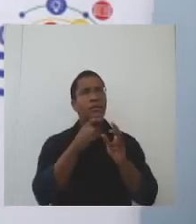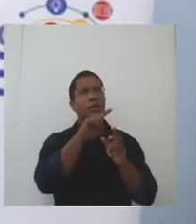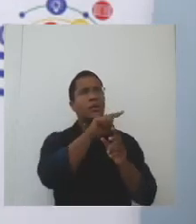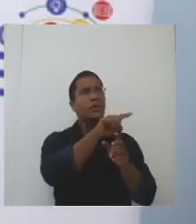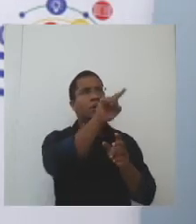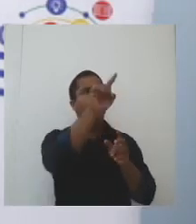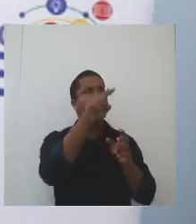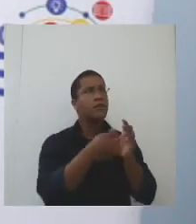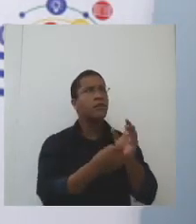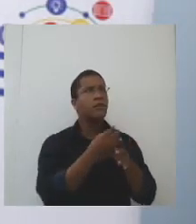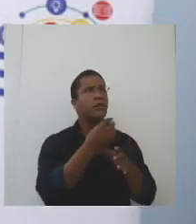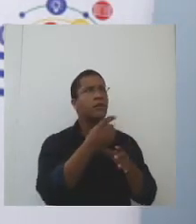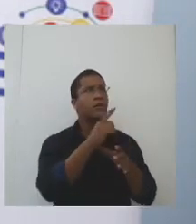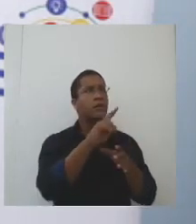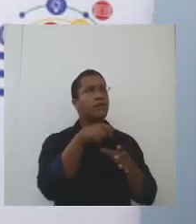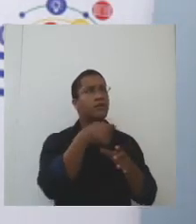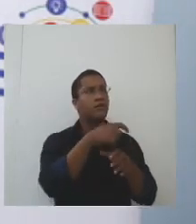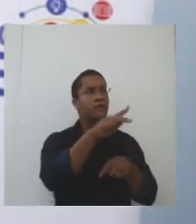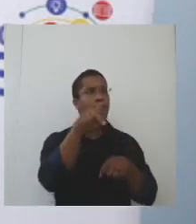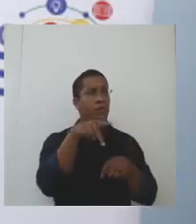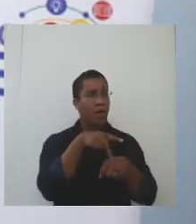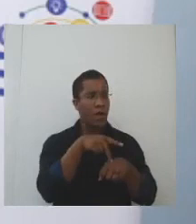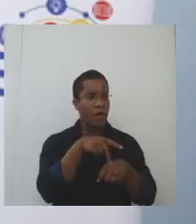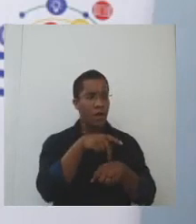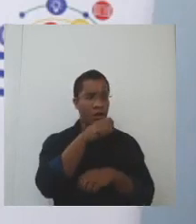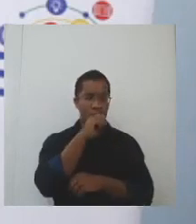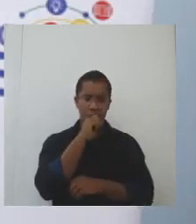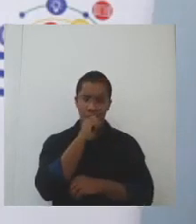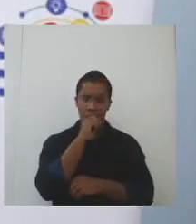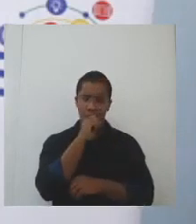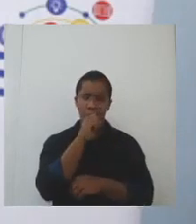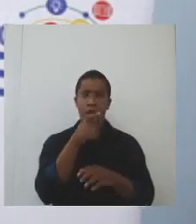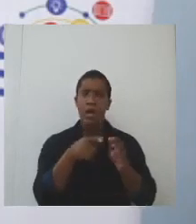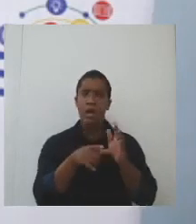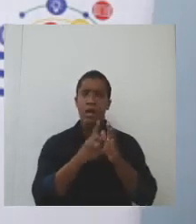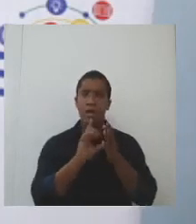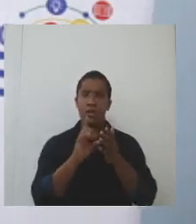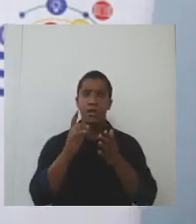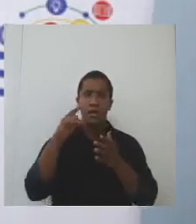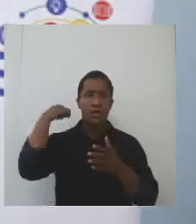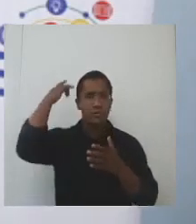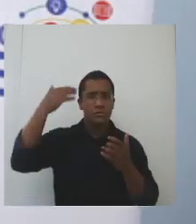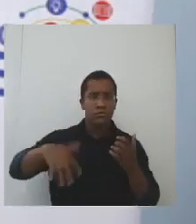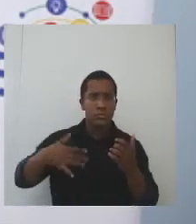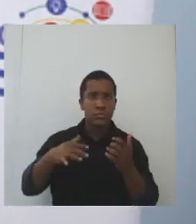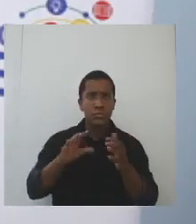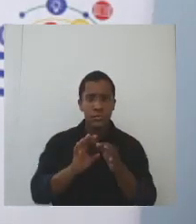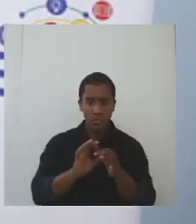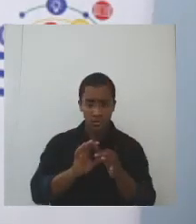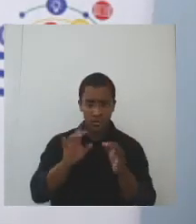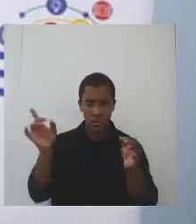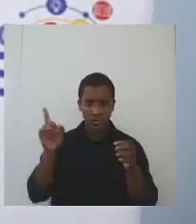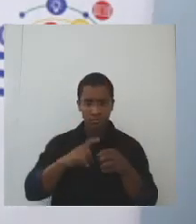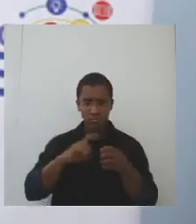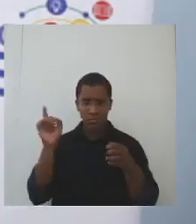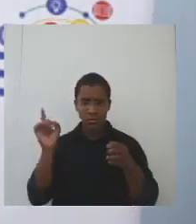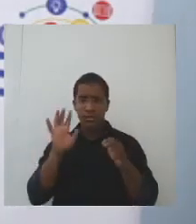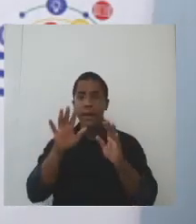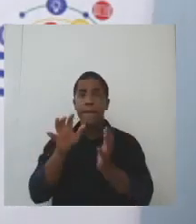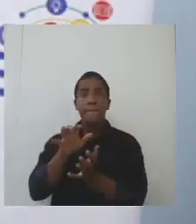países independentes da coroa metropolitana espanhola. Em Pernambuco, ele teve